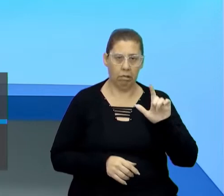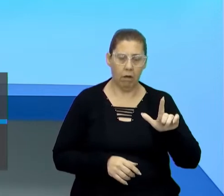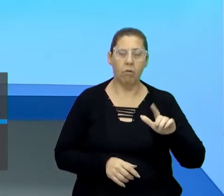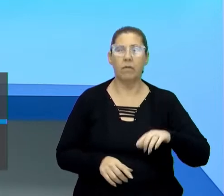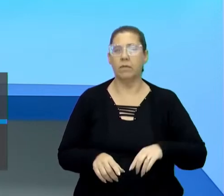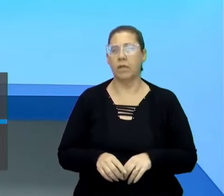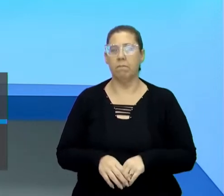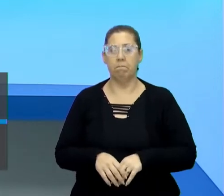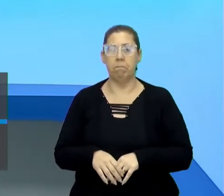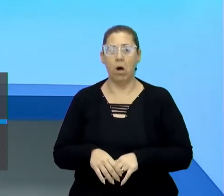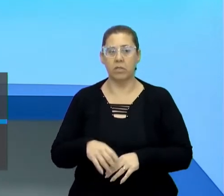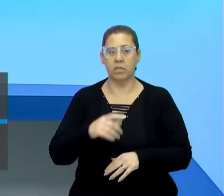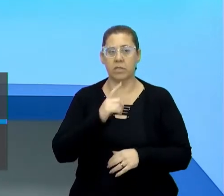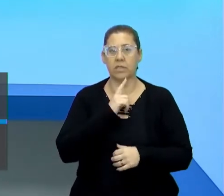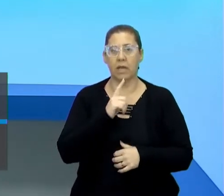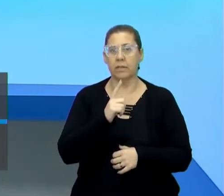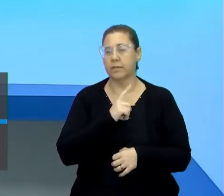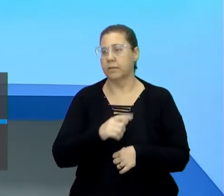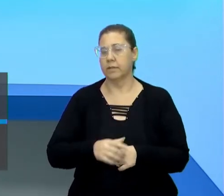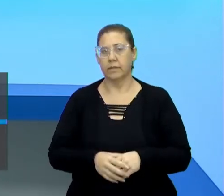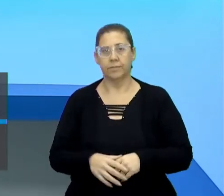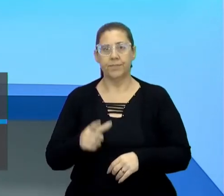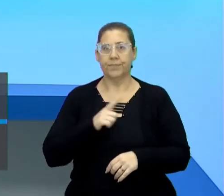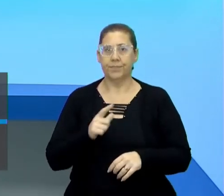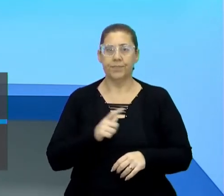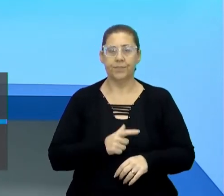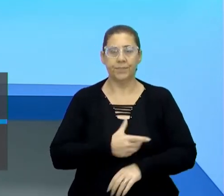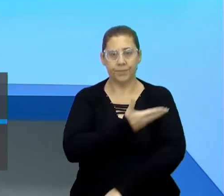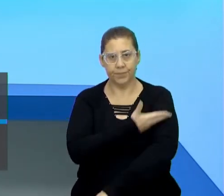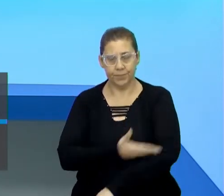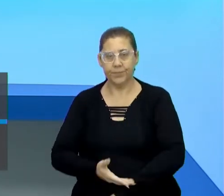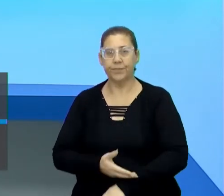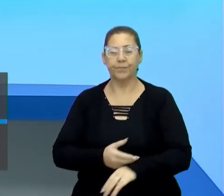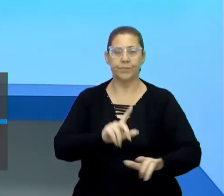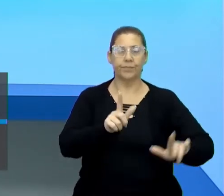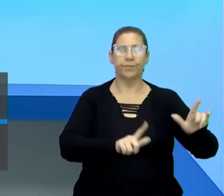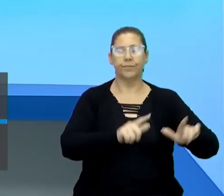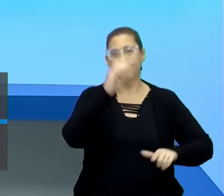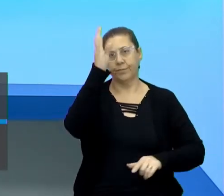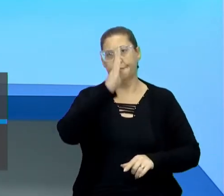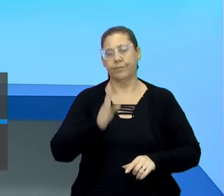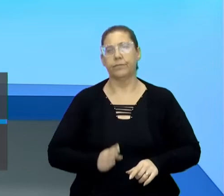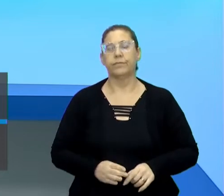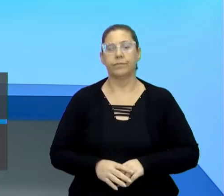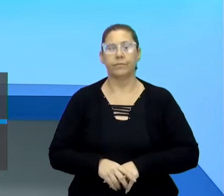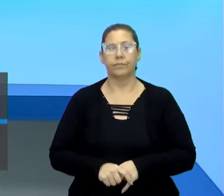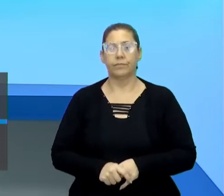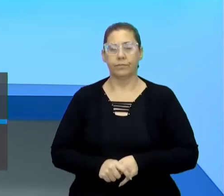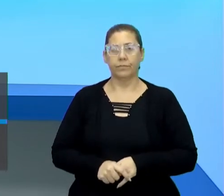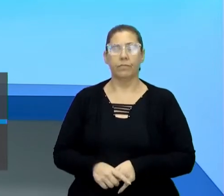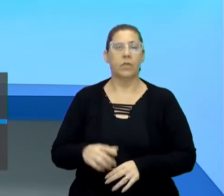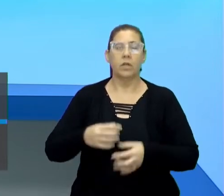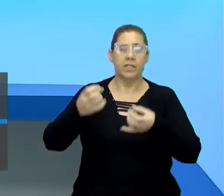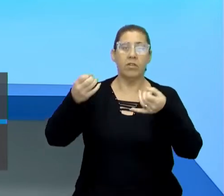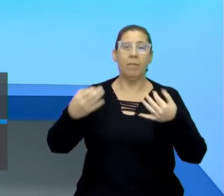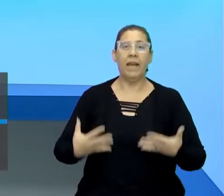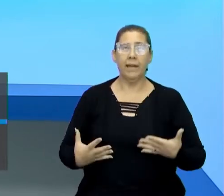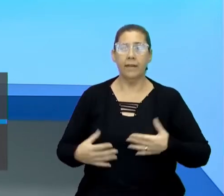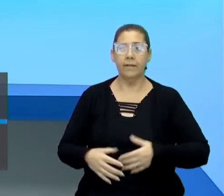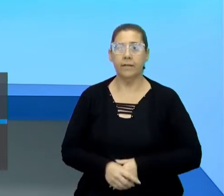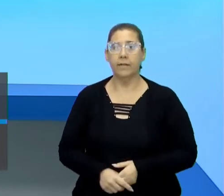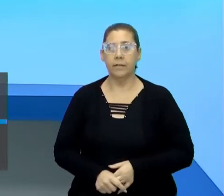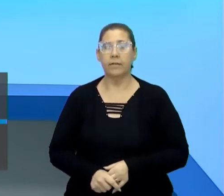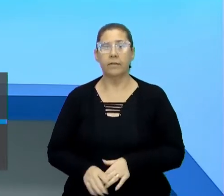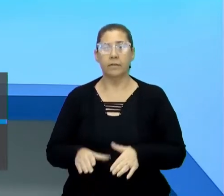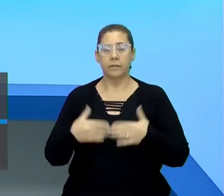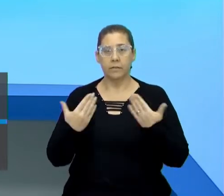quando a própria jornalista, que é de um jornal tradicional aí da TV brasileira, falou, olha, eu não vou falar para você que a